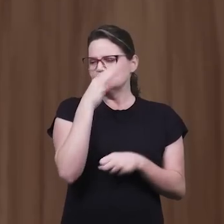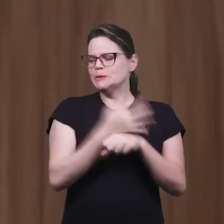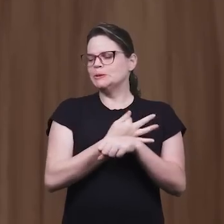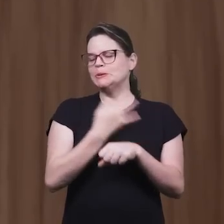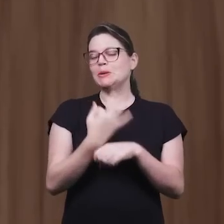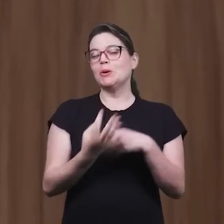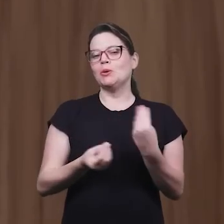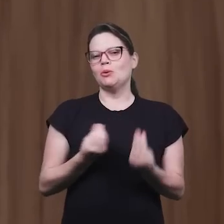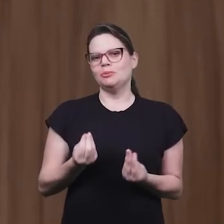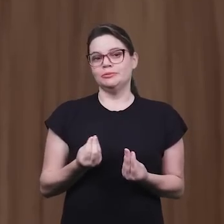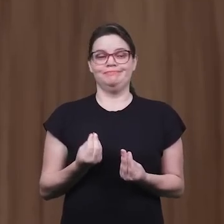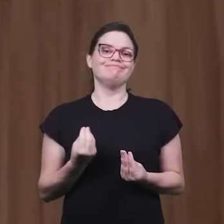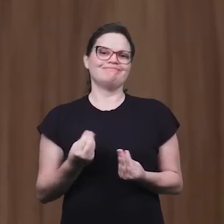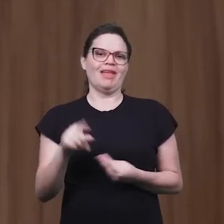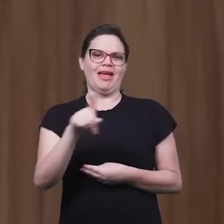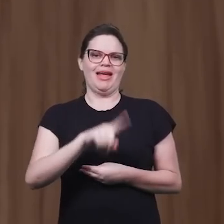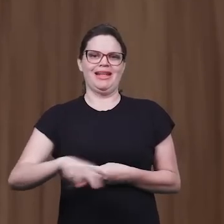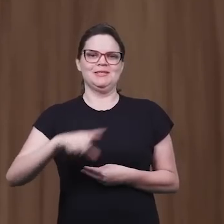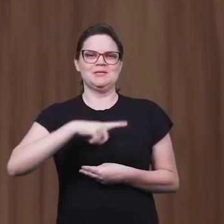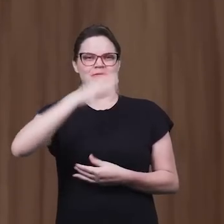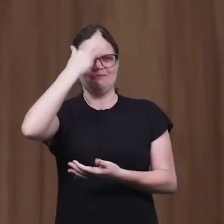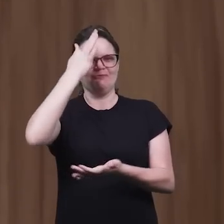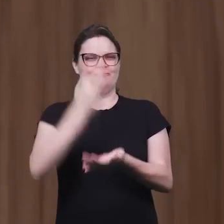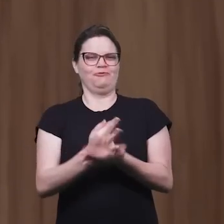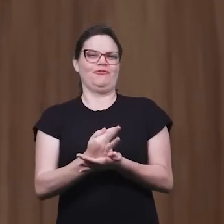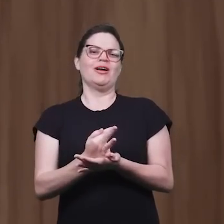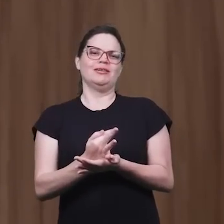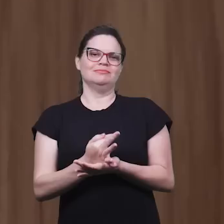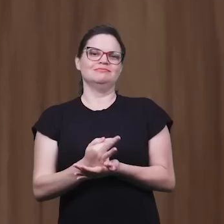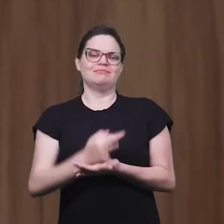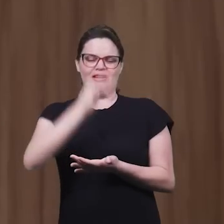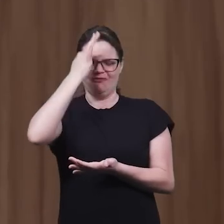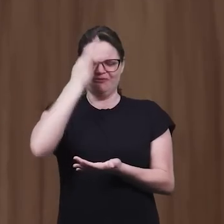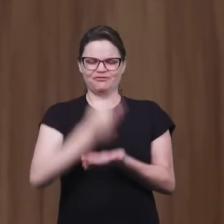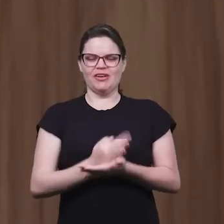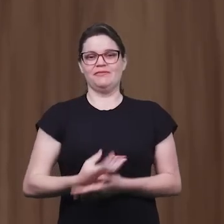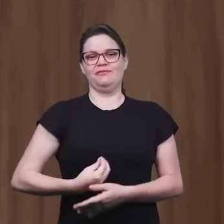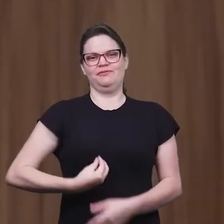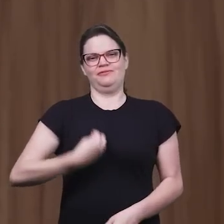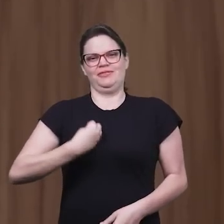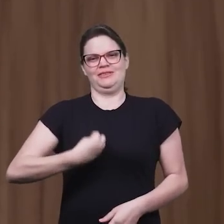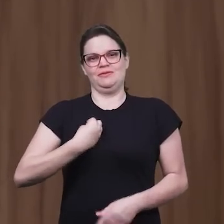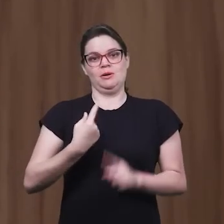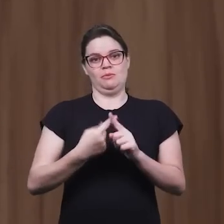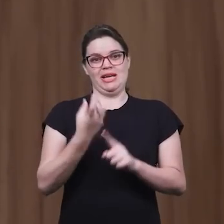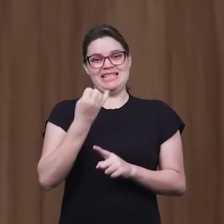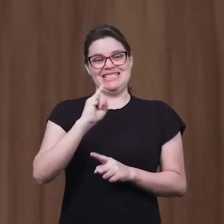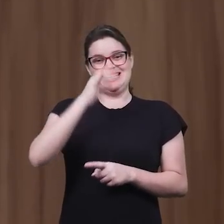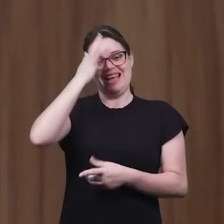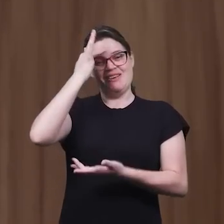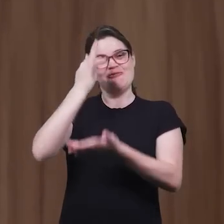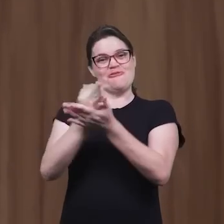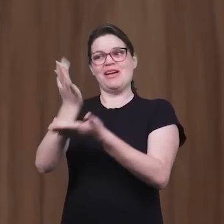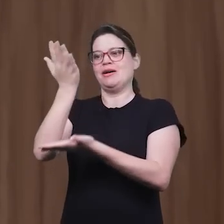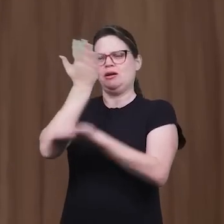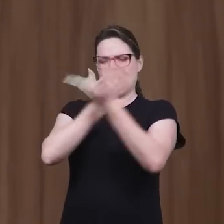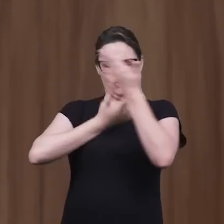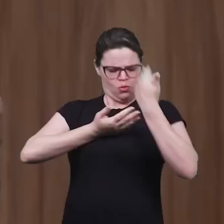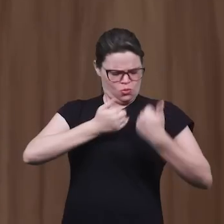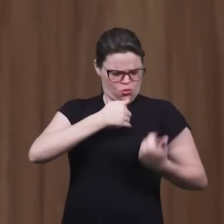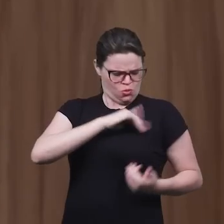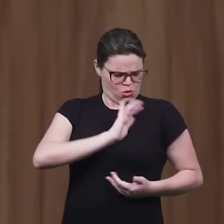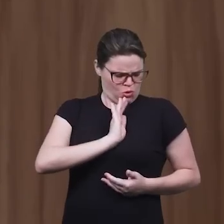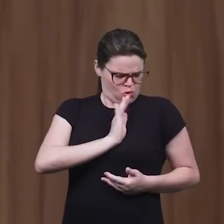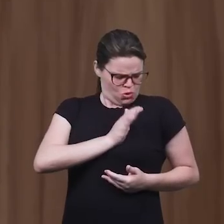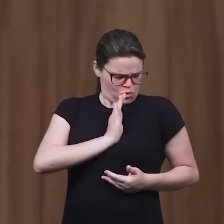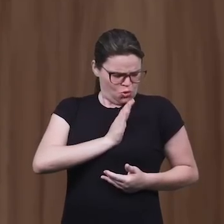fé. Amém. Porque a fé viva no coração de um servo dá a ele condições para suportar as